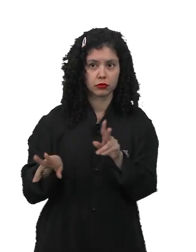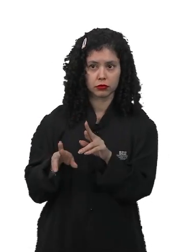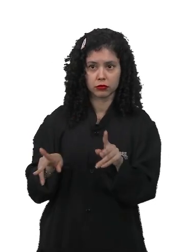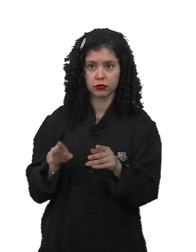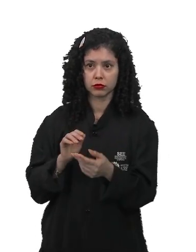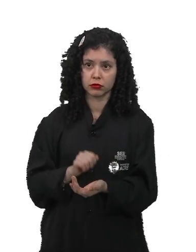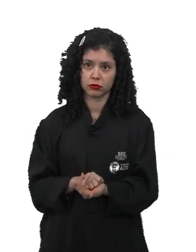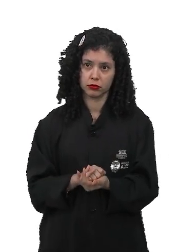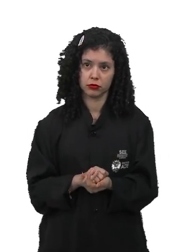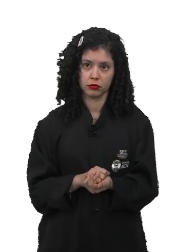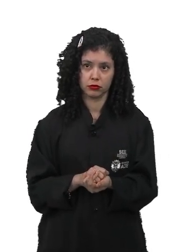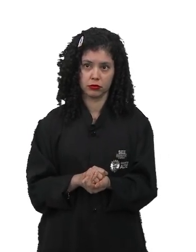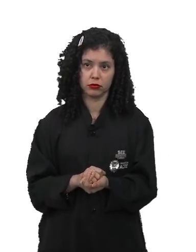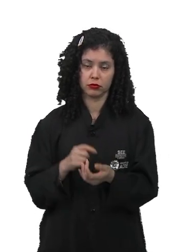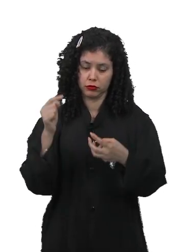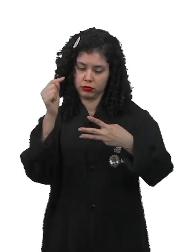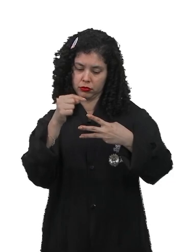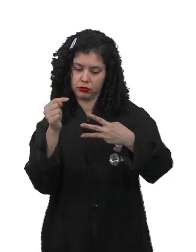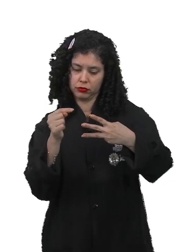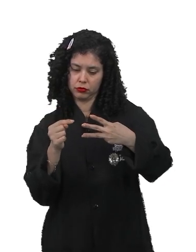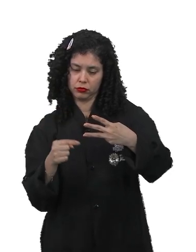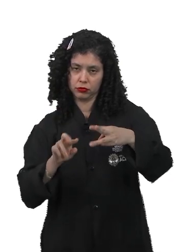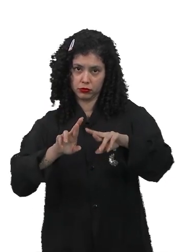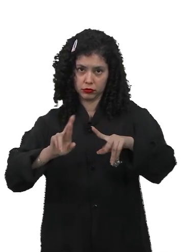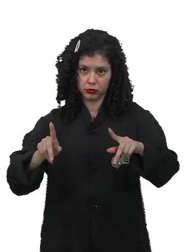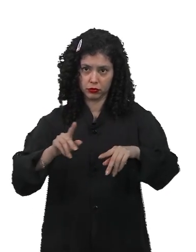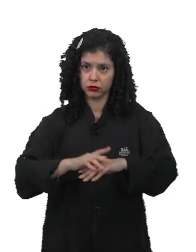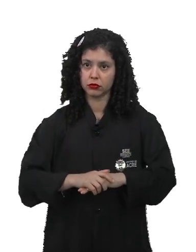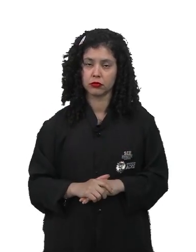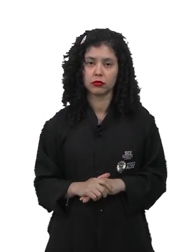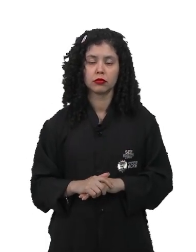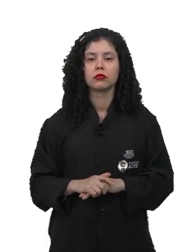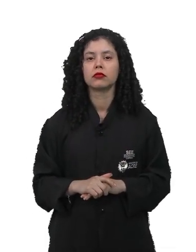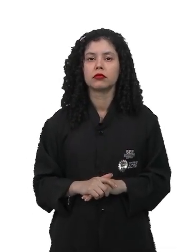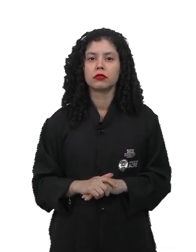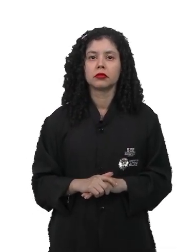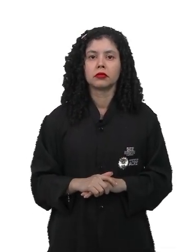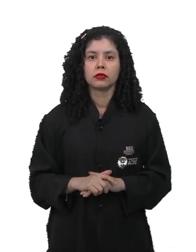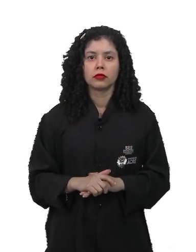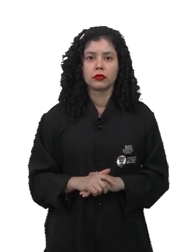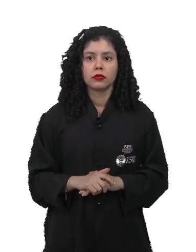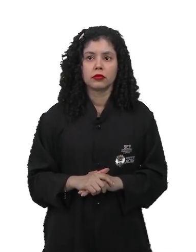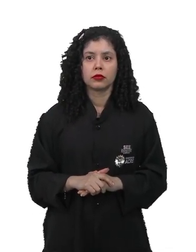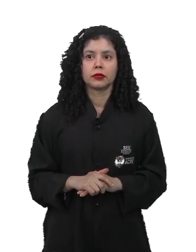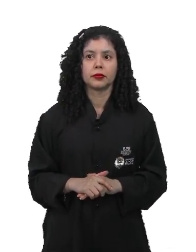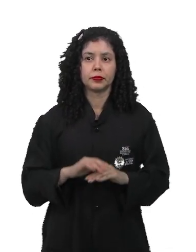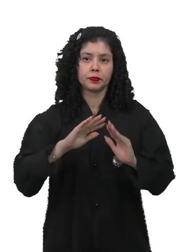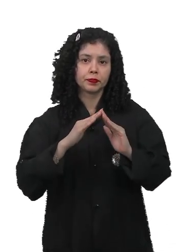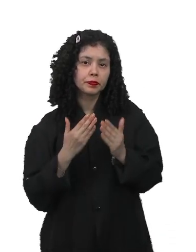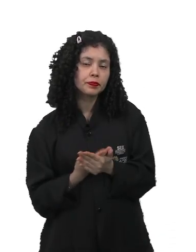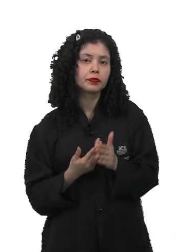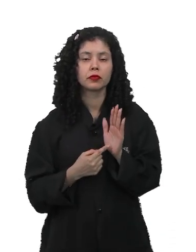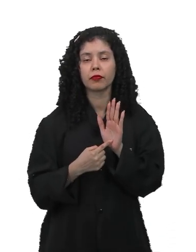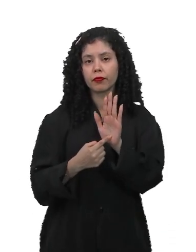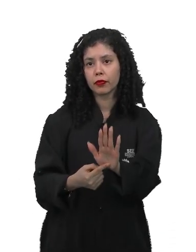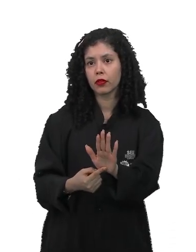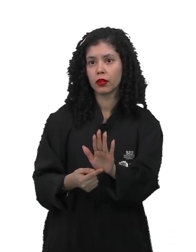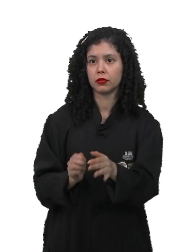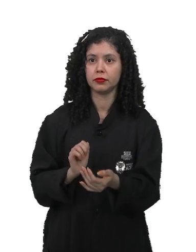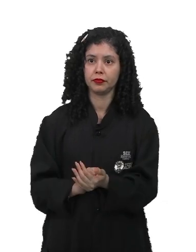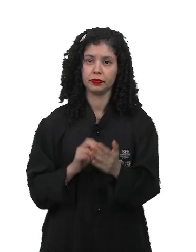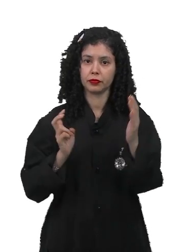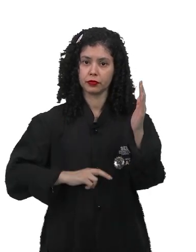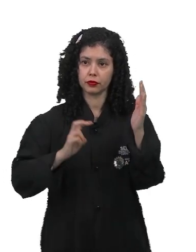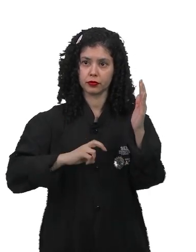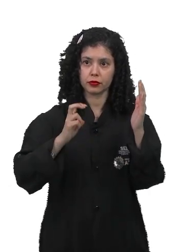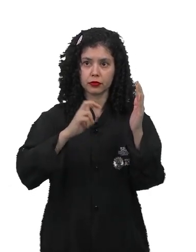né? Nós temos aqui 3 níveis diferentes, no caso aqui de escolaridade, representado pela